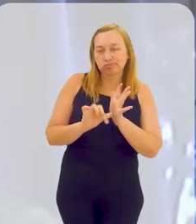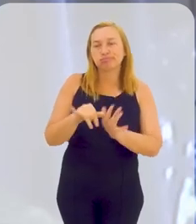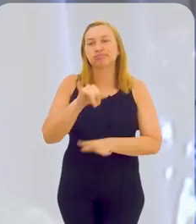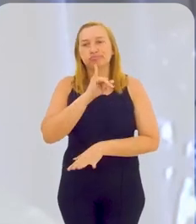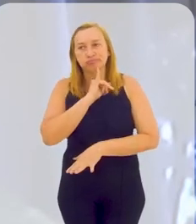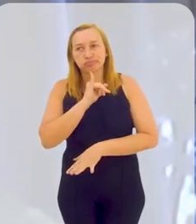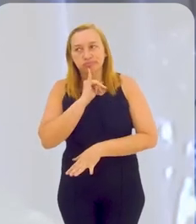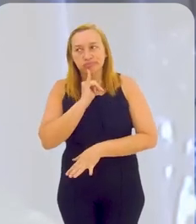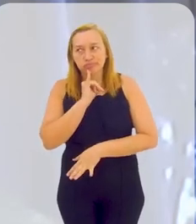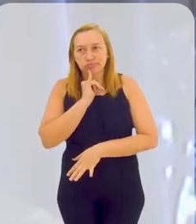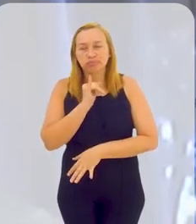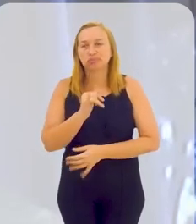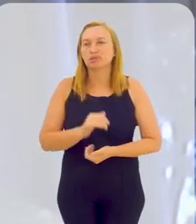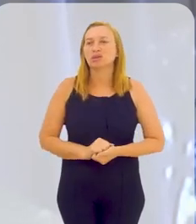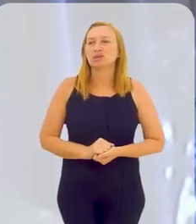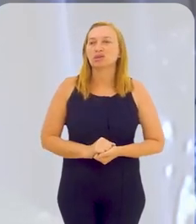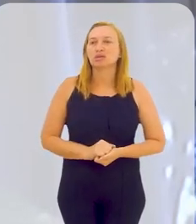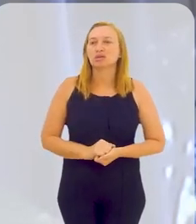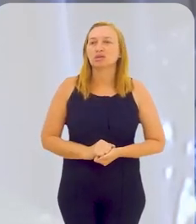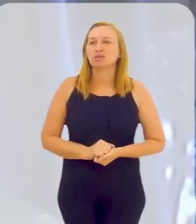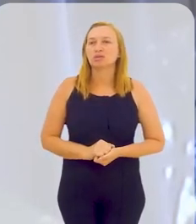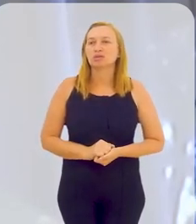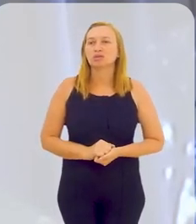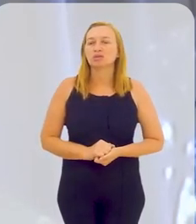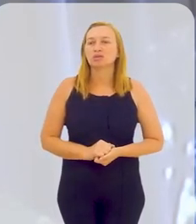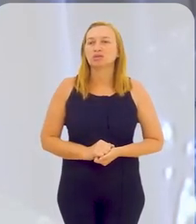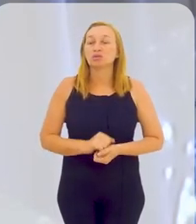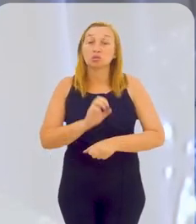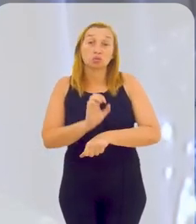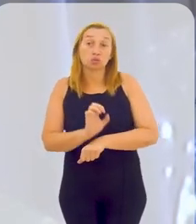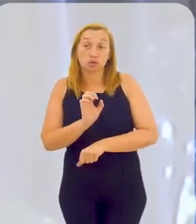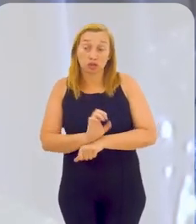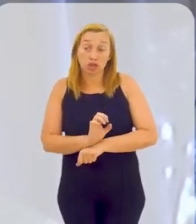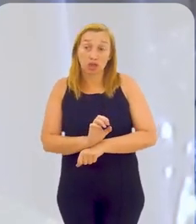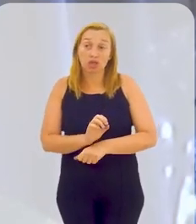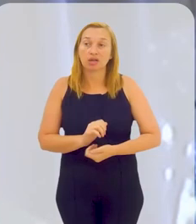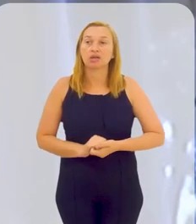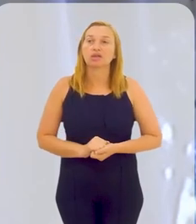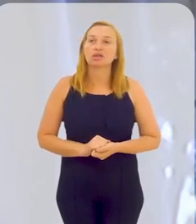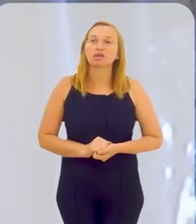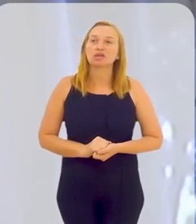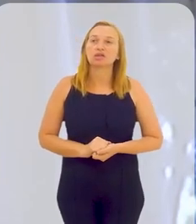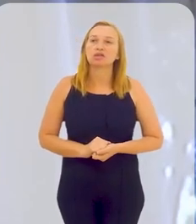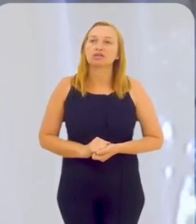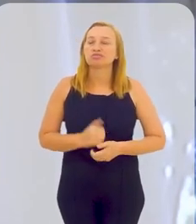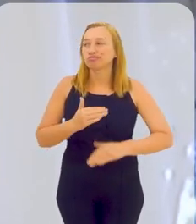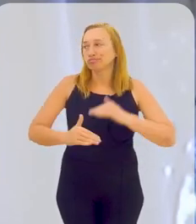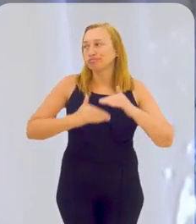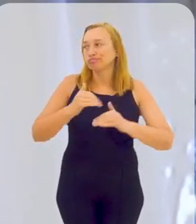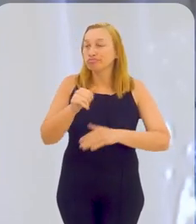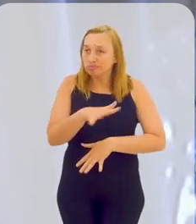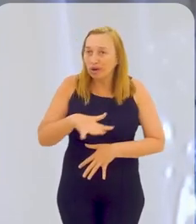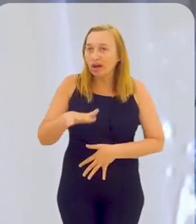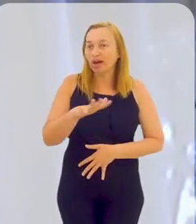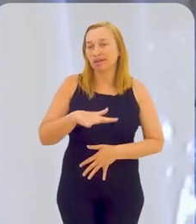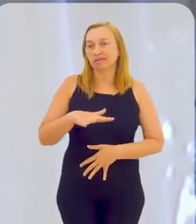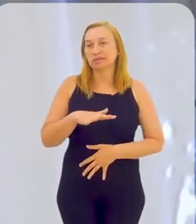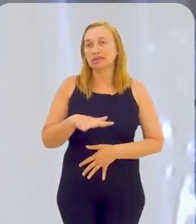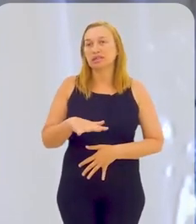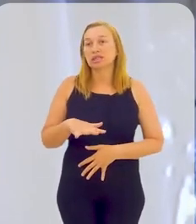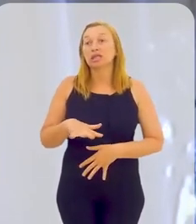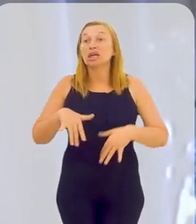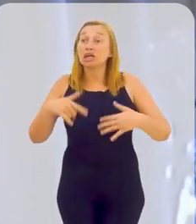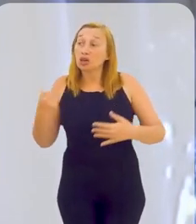atraso, infelizmente, que o nosso Estado ainda está em certas desenvolvimento de certas áreas,